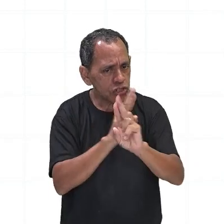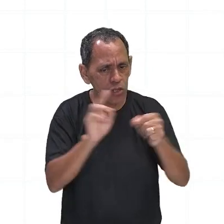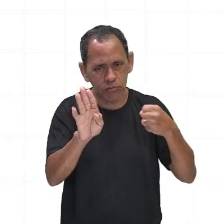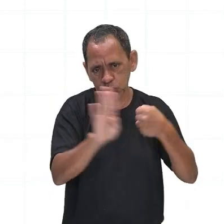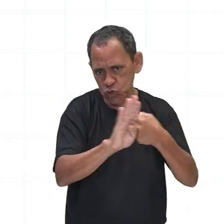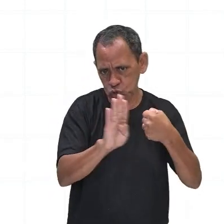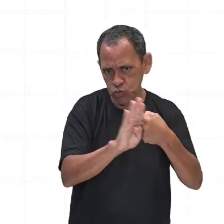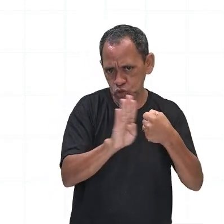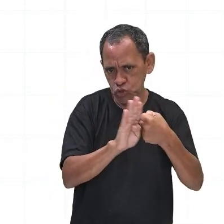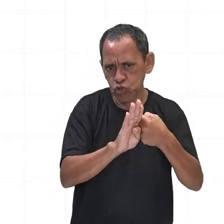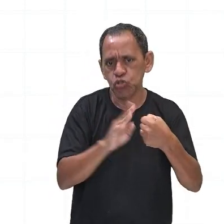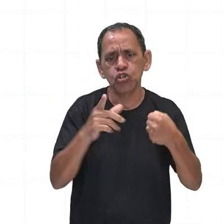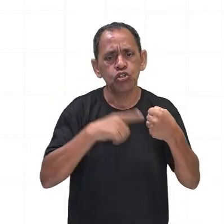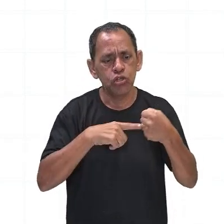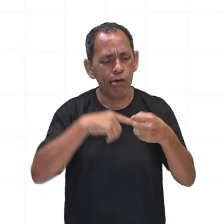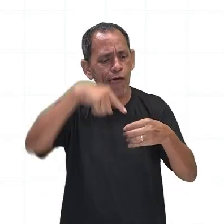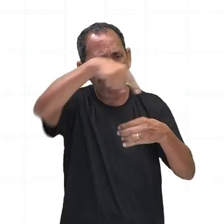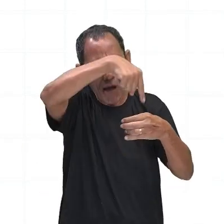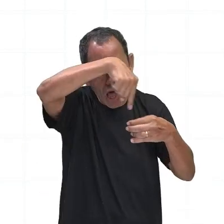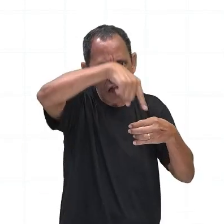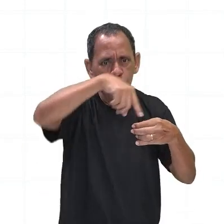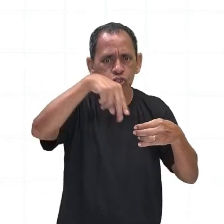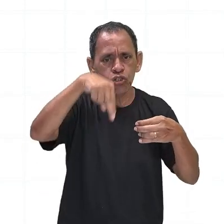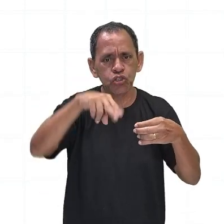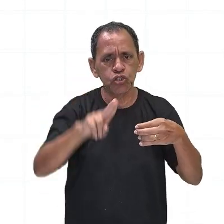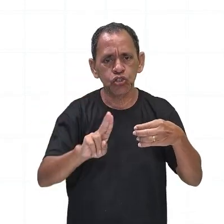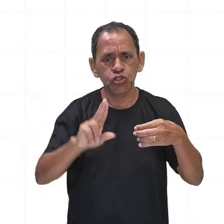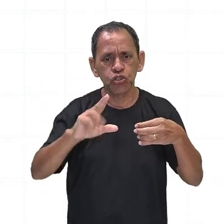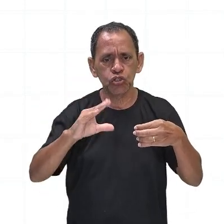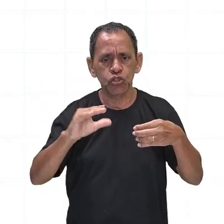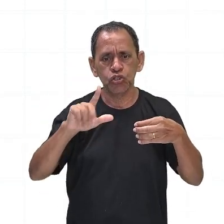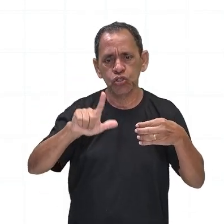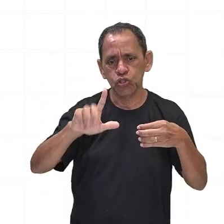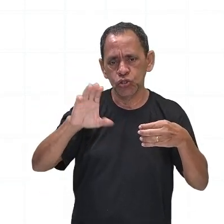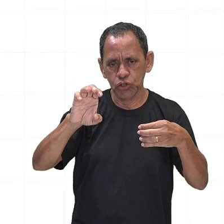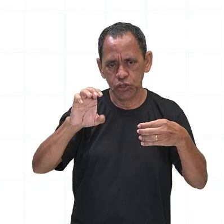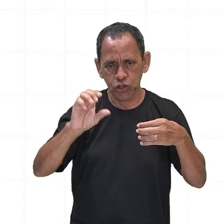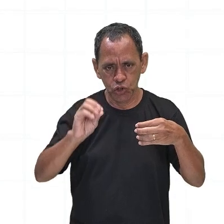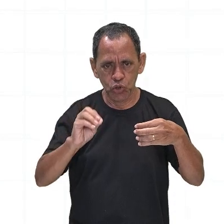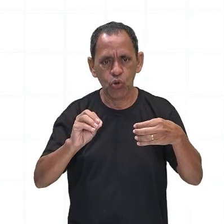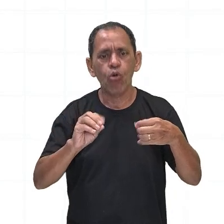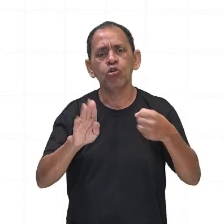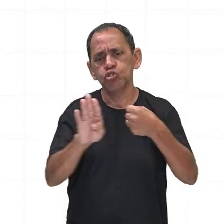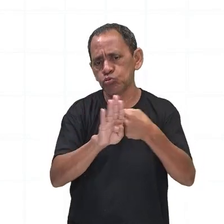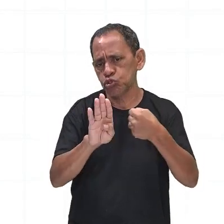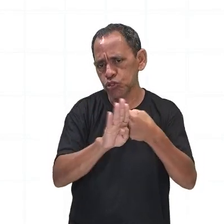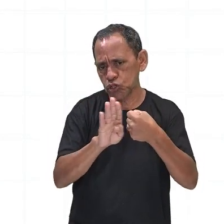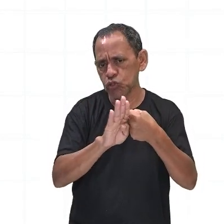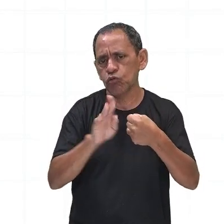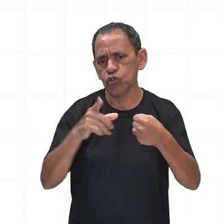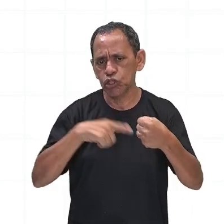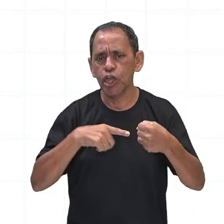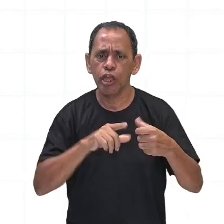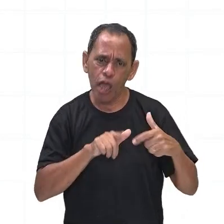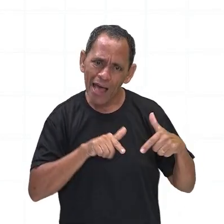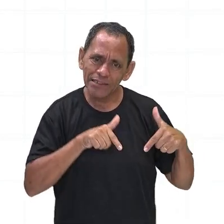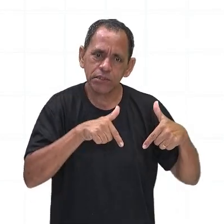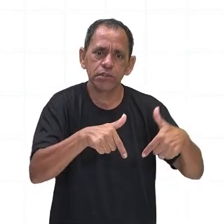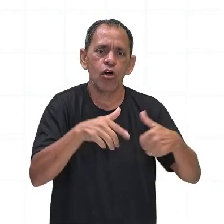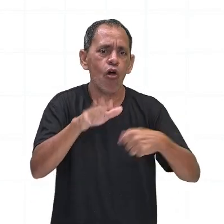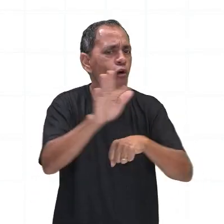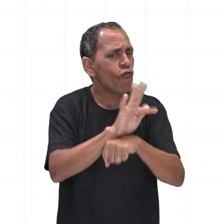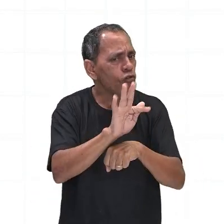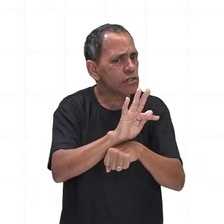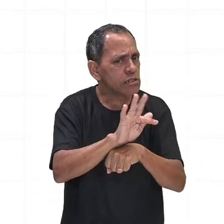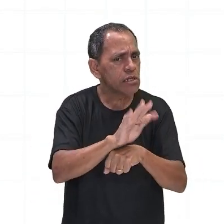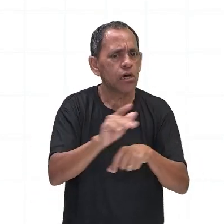exerce a função de núcleo, ok? Colocando aí, olha só, o substantivo exerce essa função de núcleo. Núcleo de